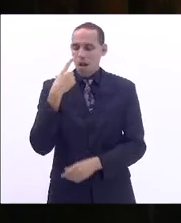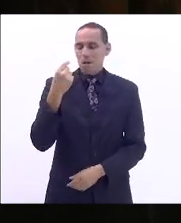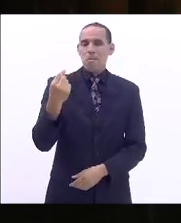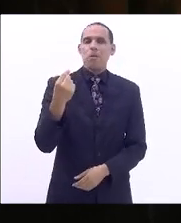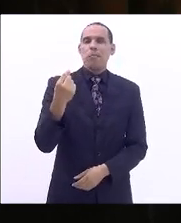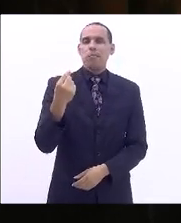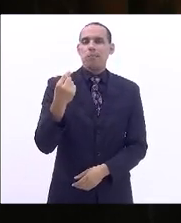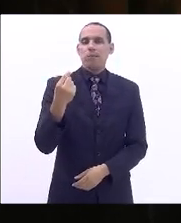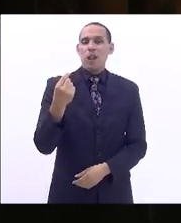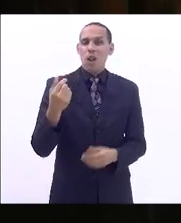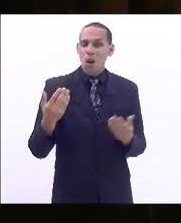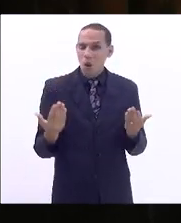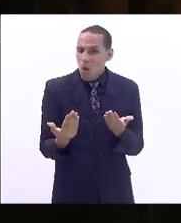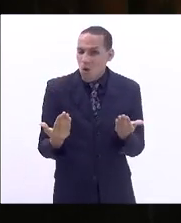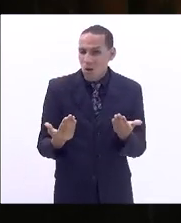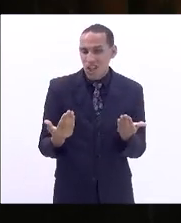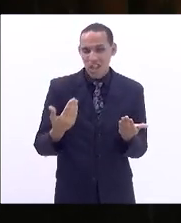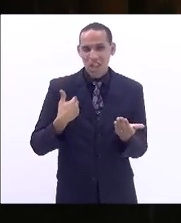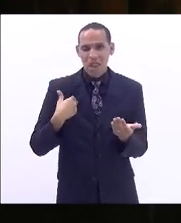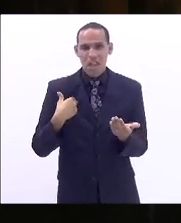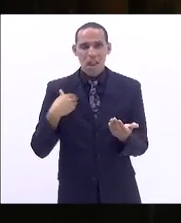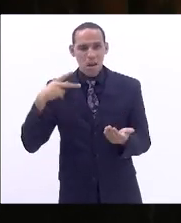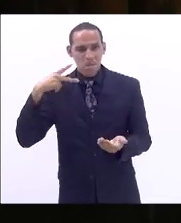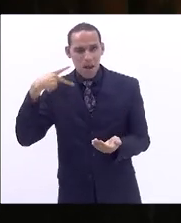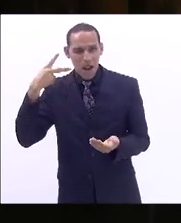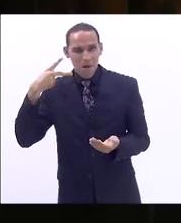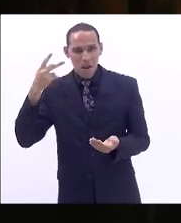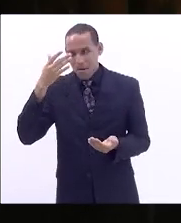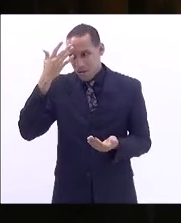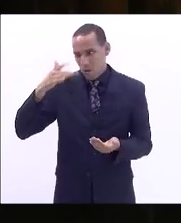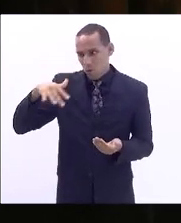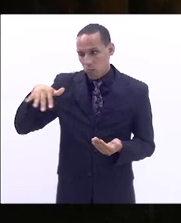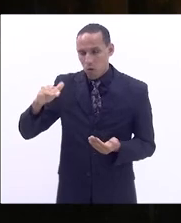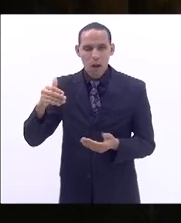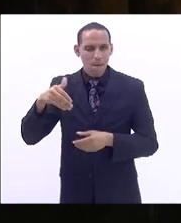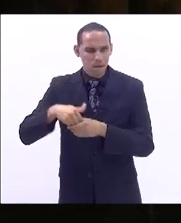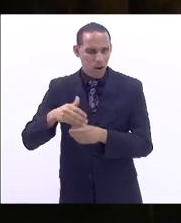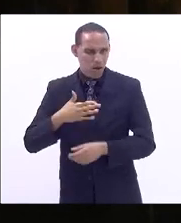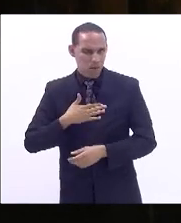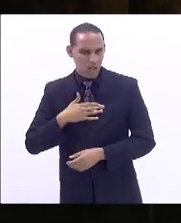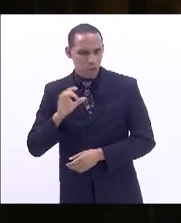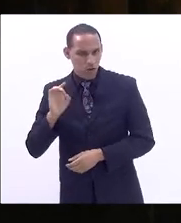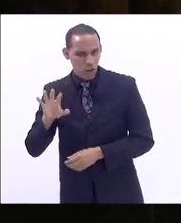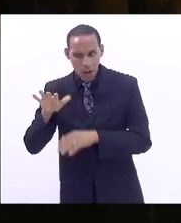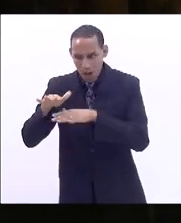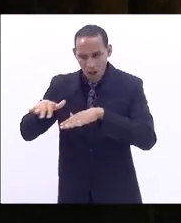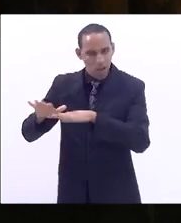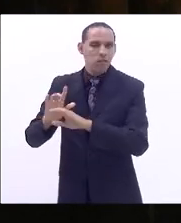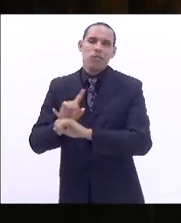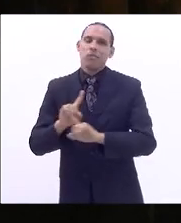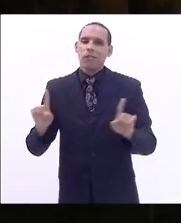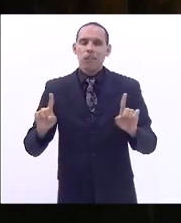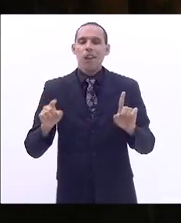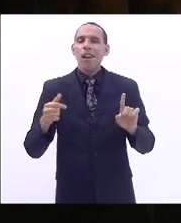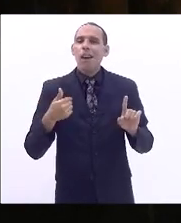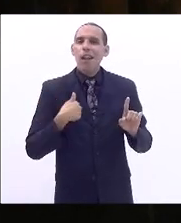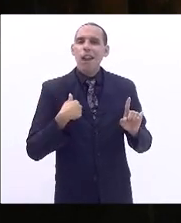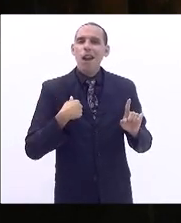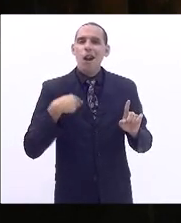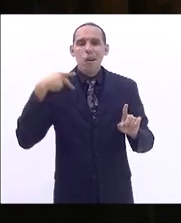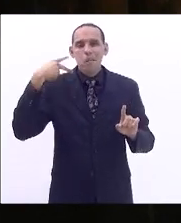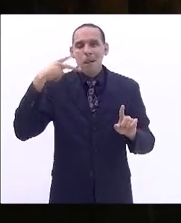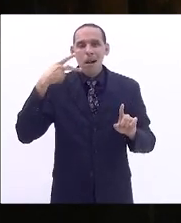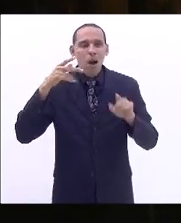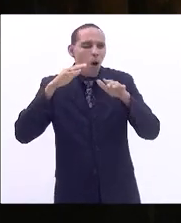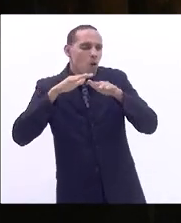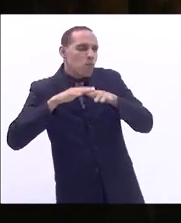hoje eu não sou uma parlamentar somente daqueles que depositaram a confiança em mim eu sou uma parlamentar de toda a população